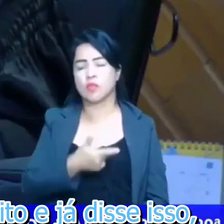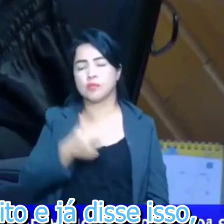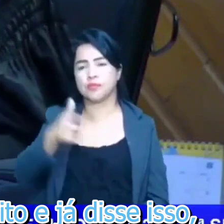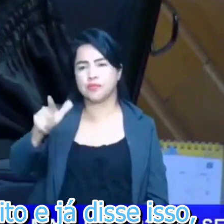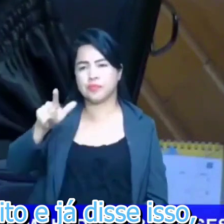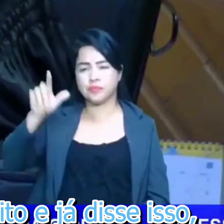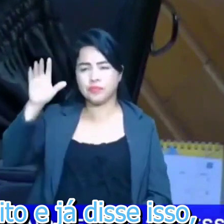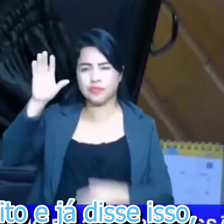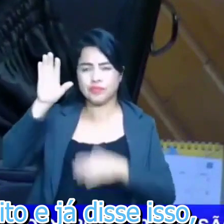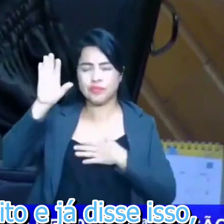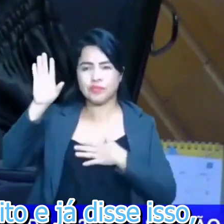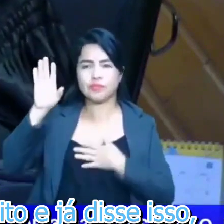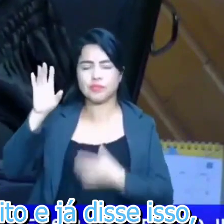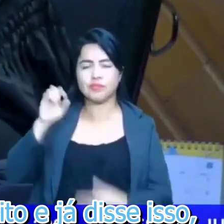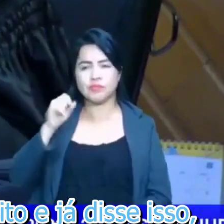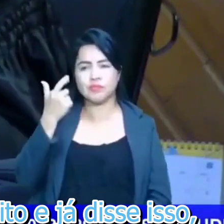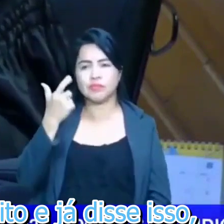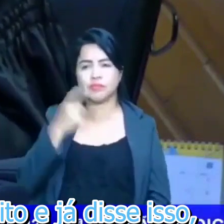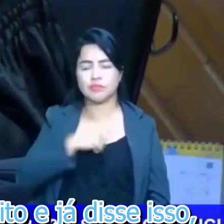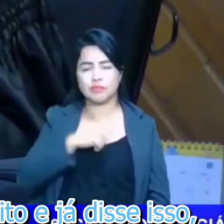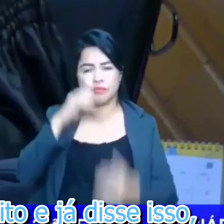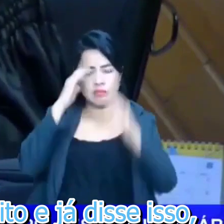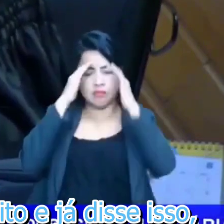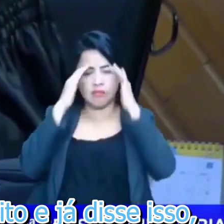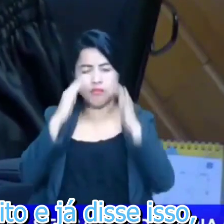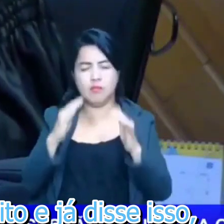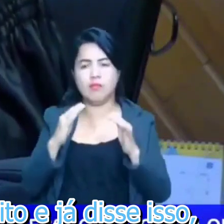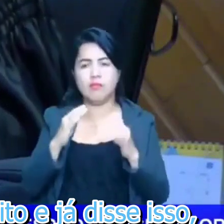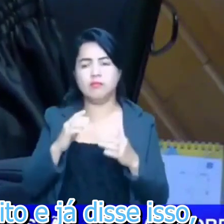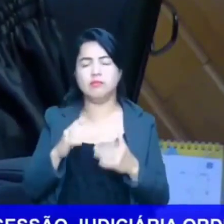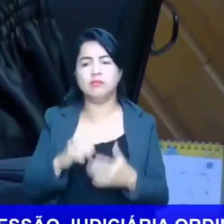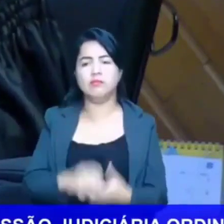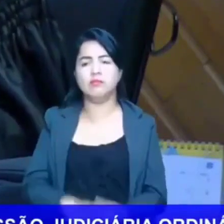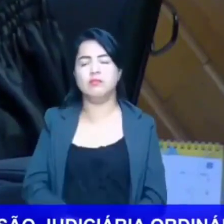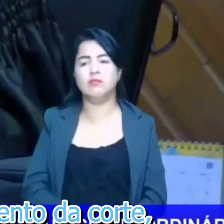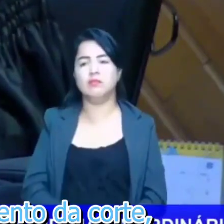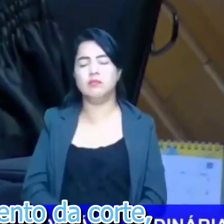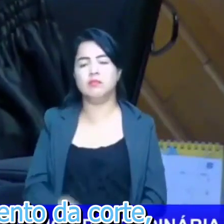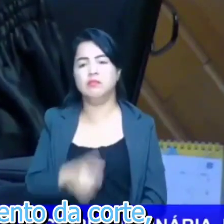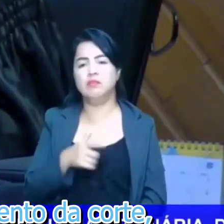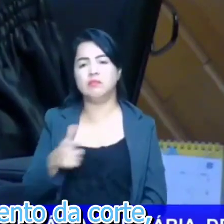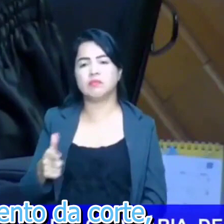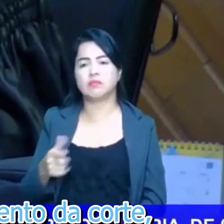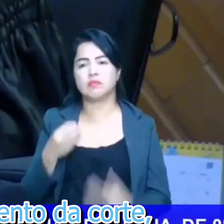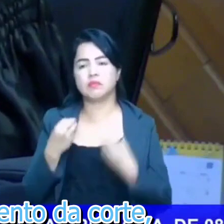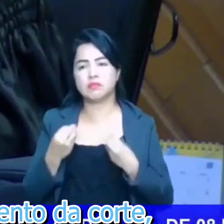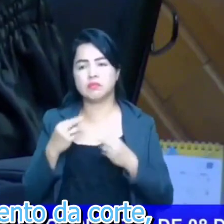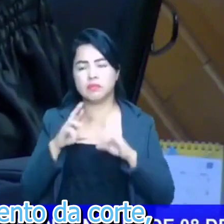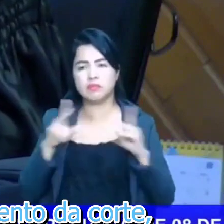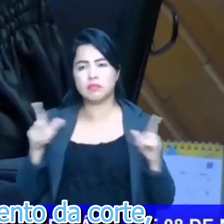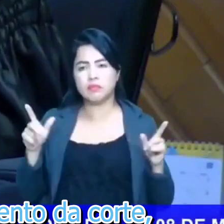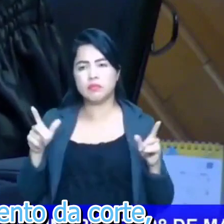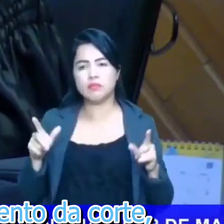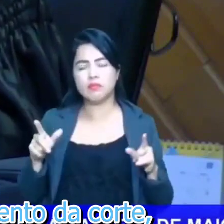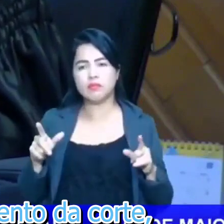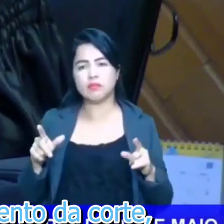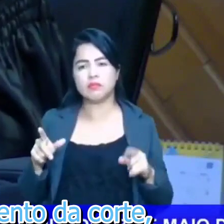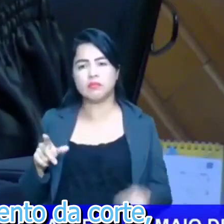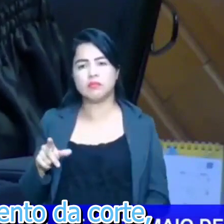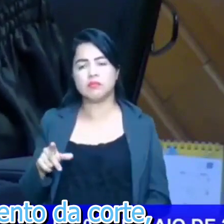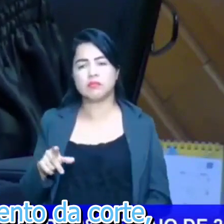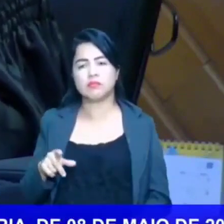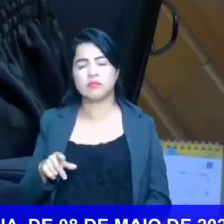outros que a gente julgou aqui, é claro que eu respeito, já disse isso, e não, nem teria como ser diferente, eu respeito o entendimento da